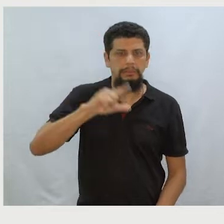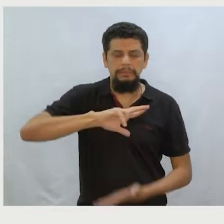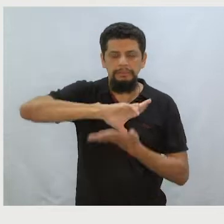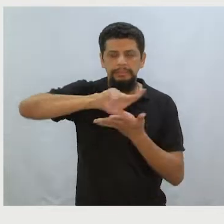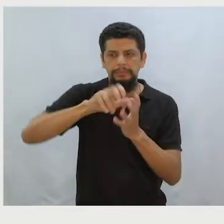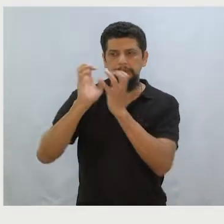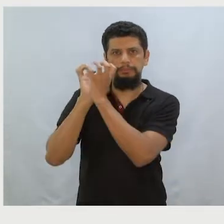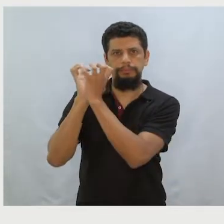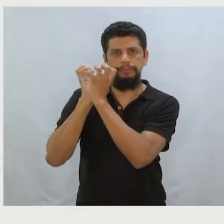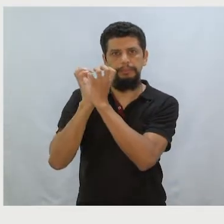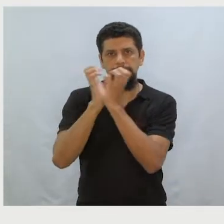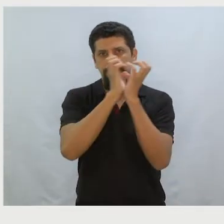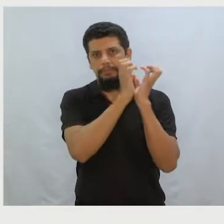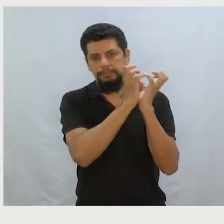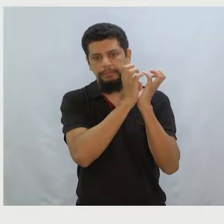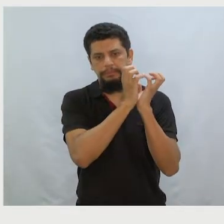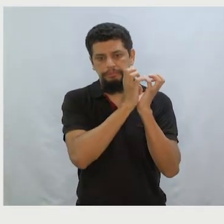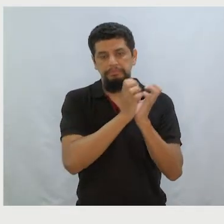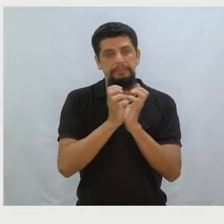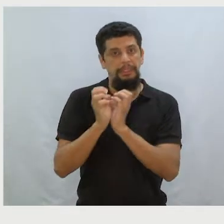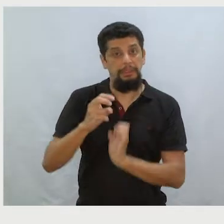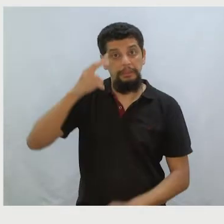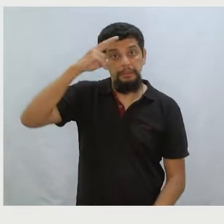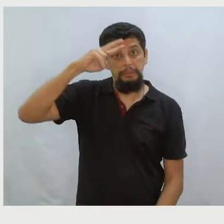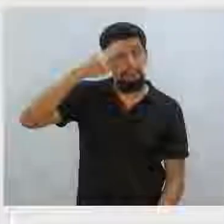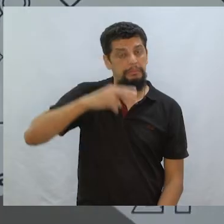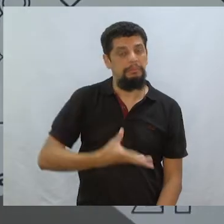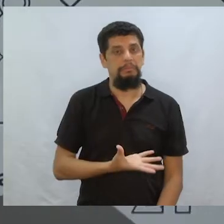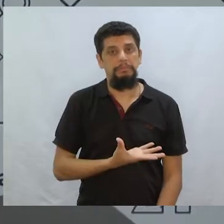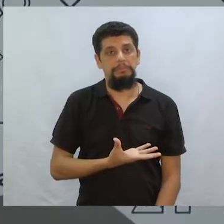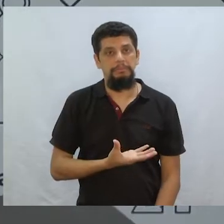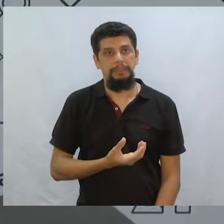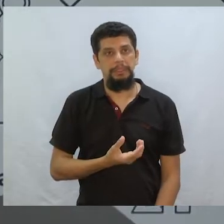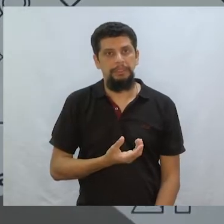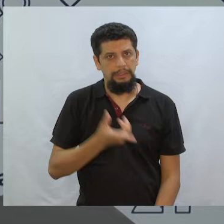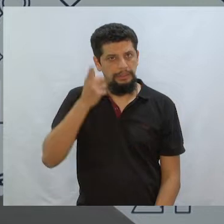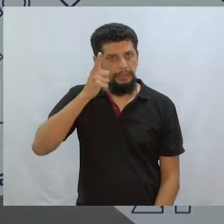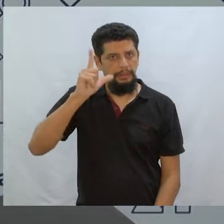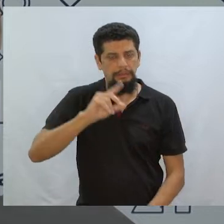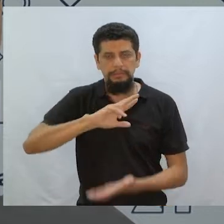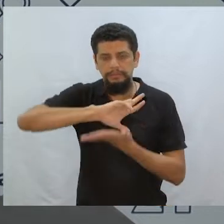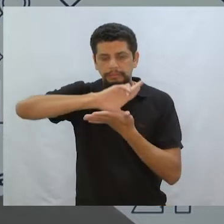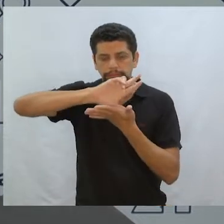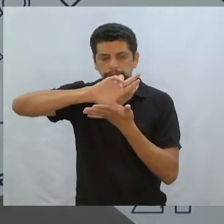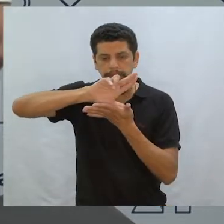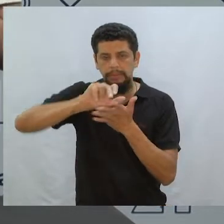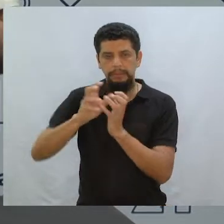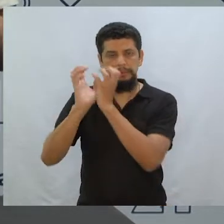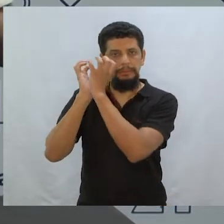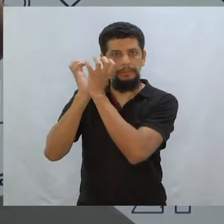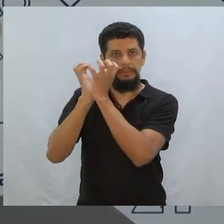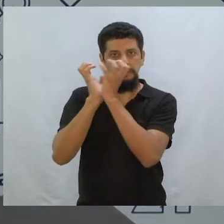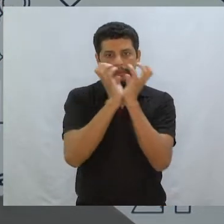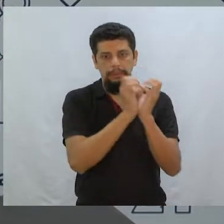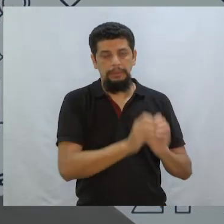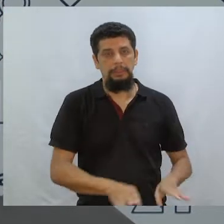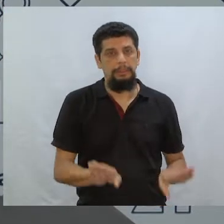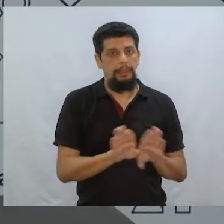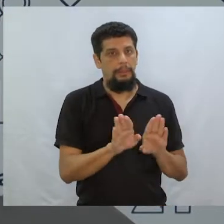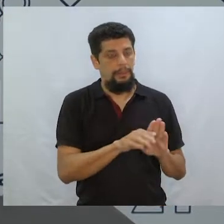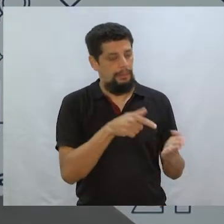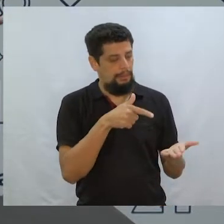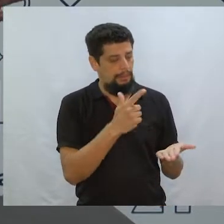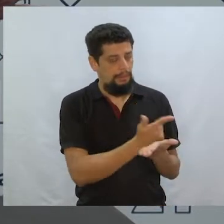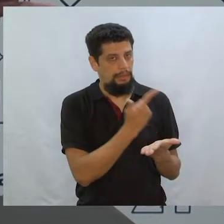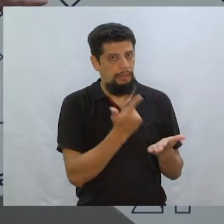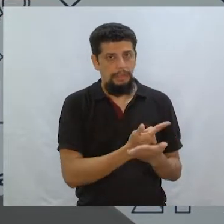a gente foi PR foi uma história muito premiada e também não vou dormir